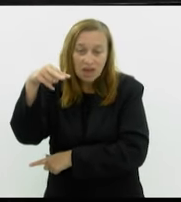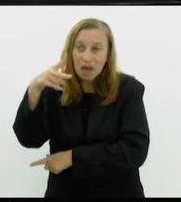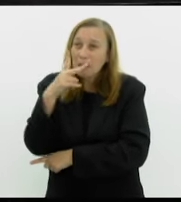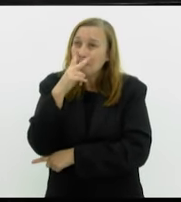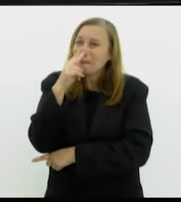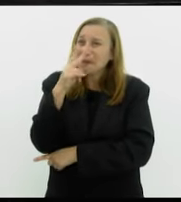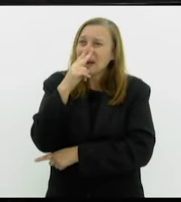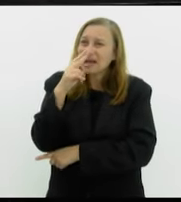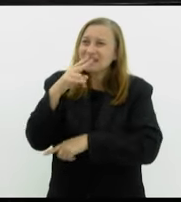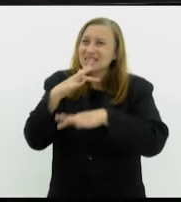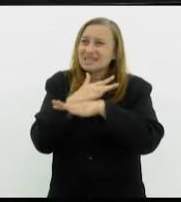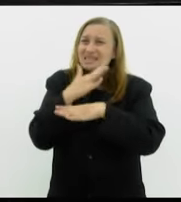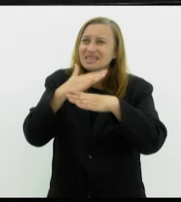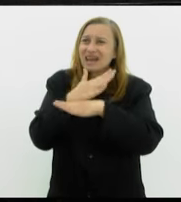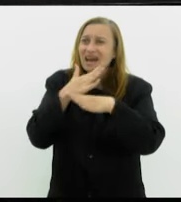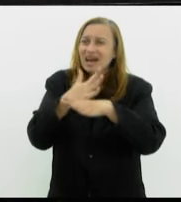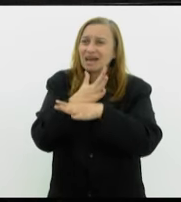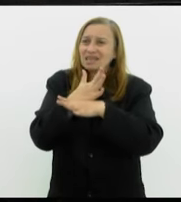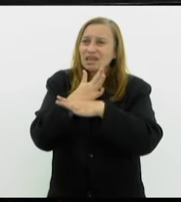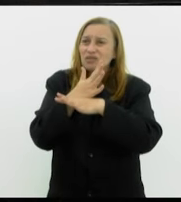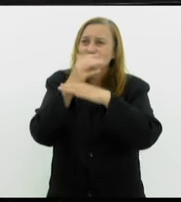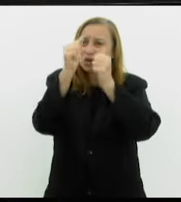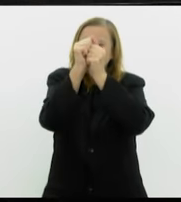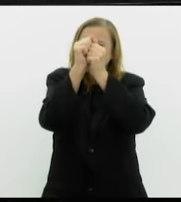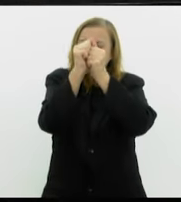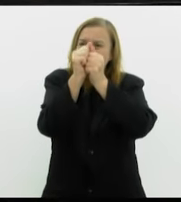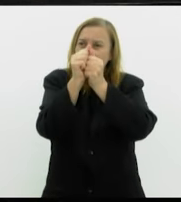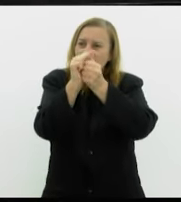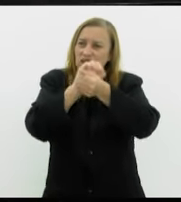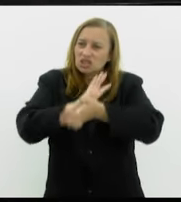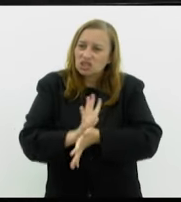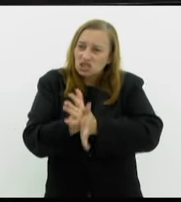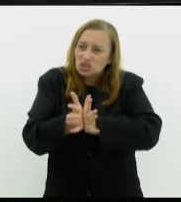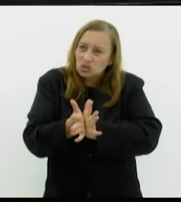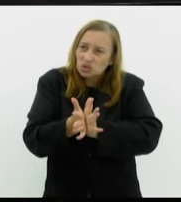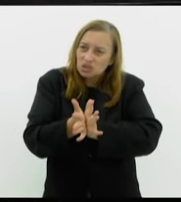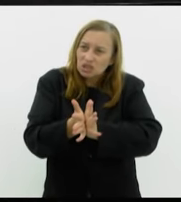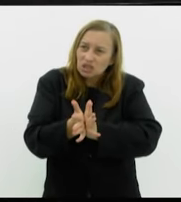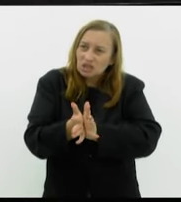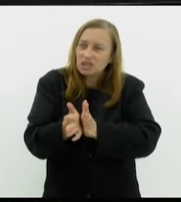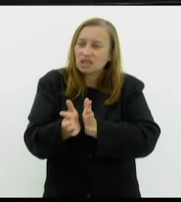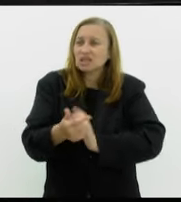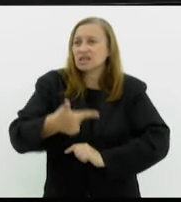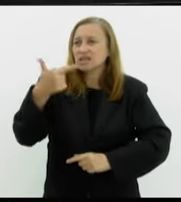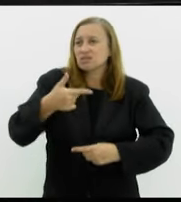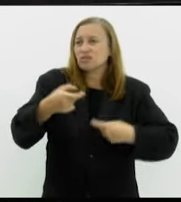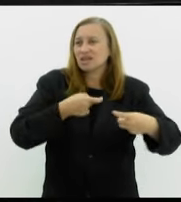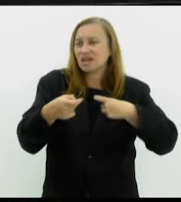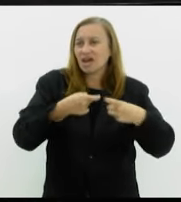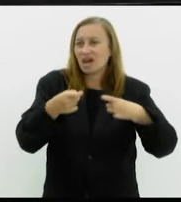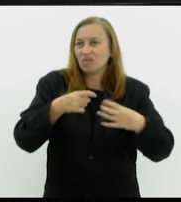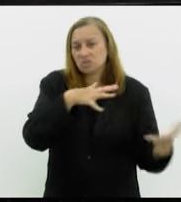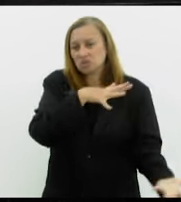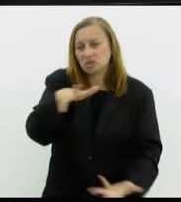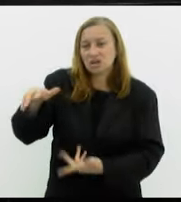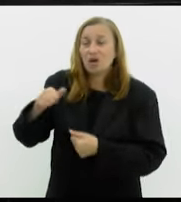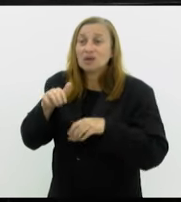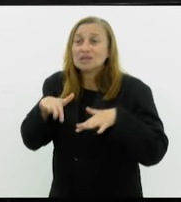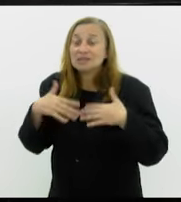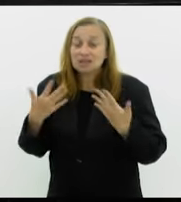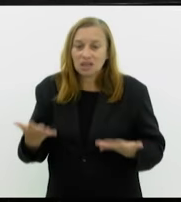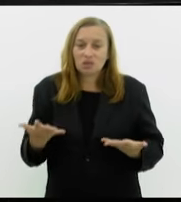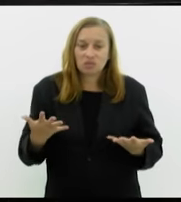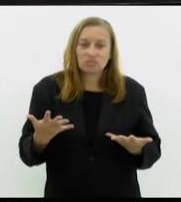parece aquelas cidades que foram devastadas na Segunda Guerra Mundial. Então, é